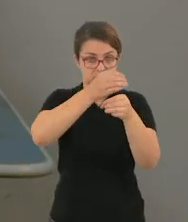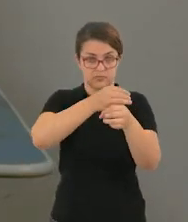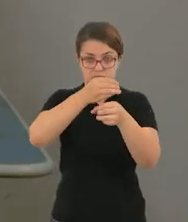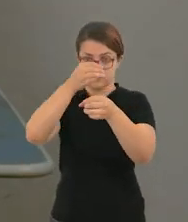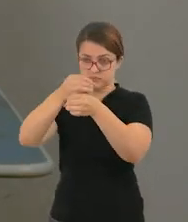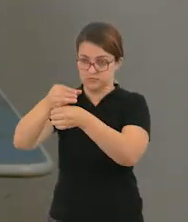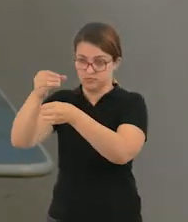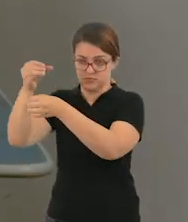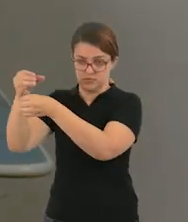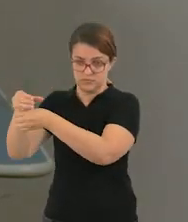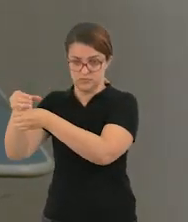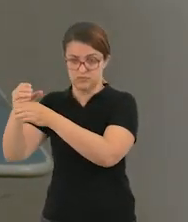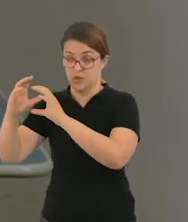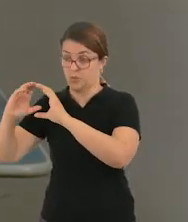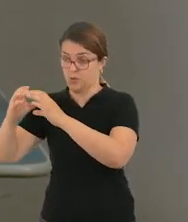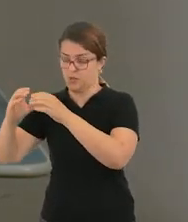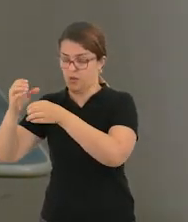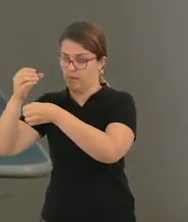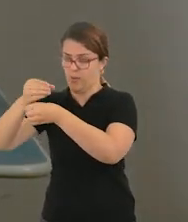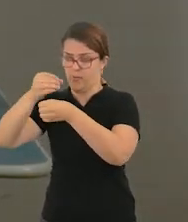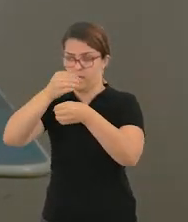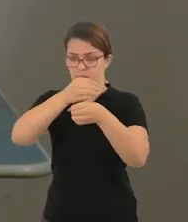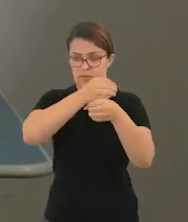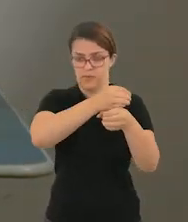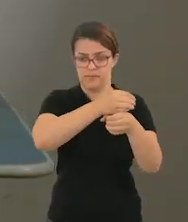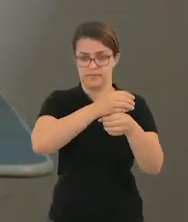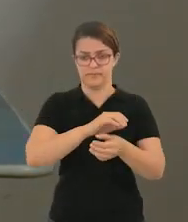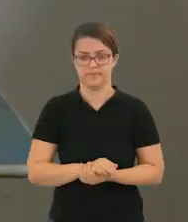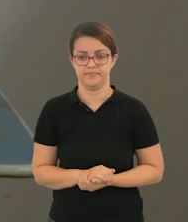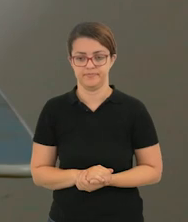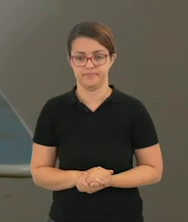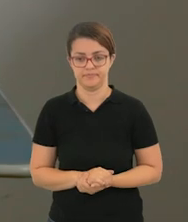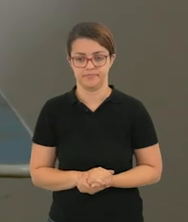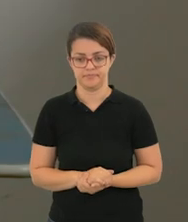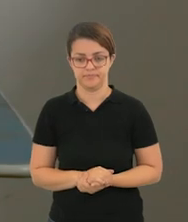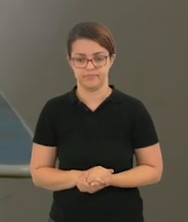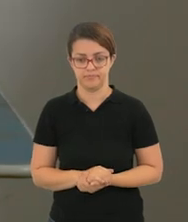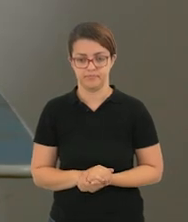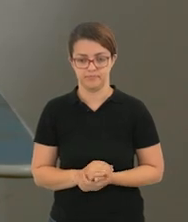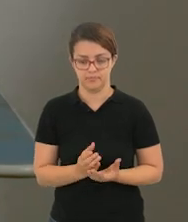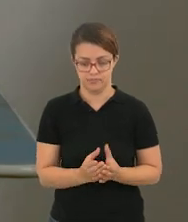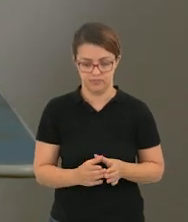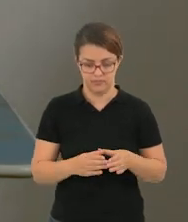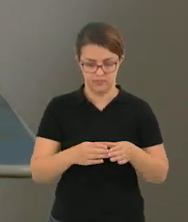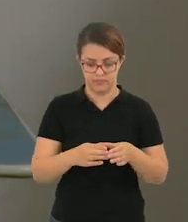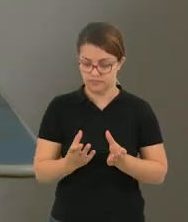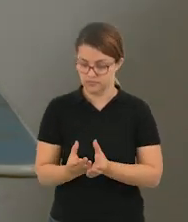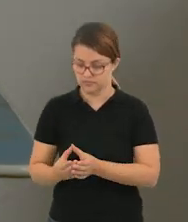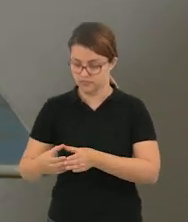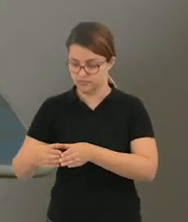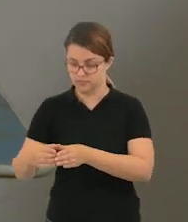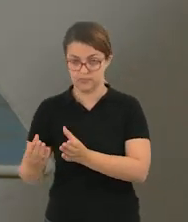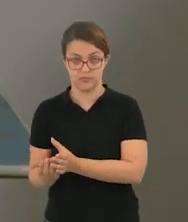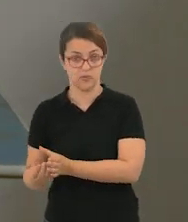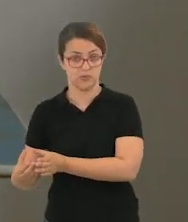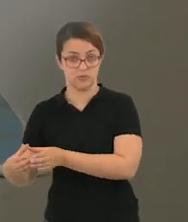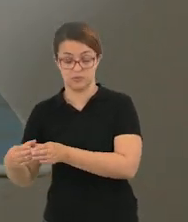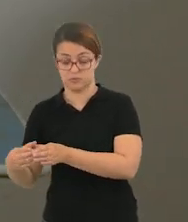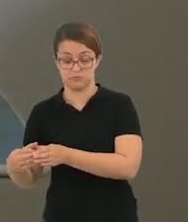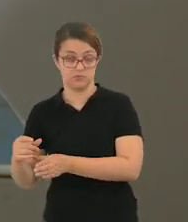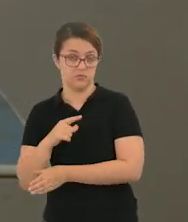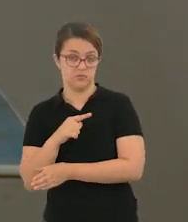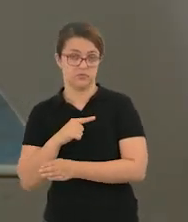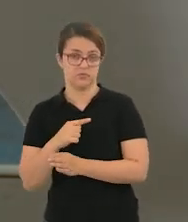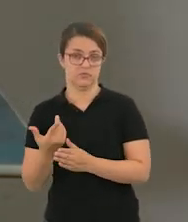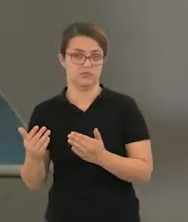E na frente você vai deixar uns potinhos, uma cumbuquinha, o que você tiver em casa para a criança, na hora que ela soprar, a bolinha cair lá